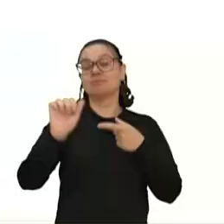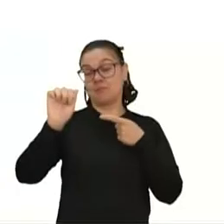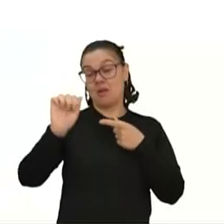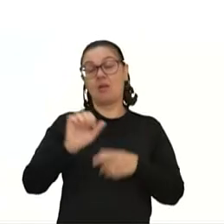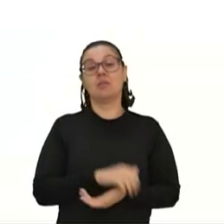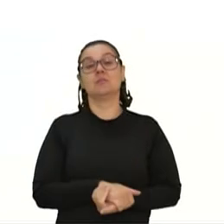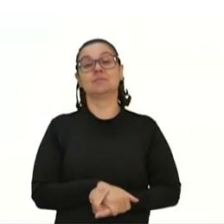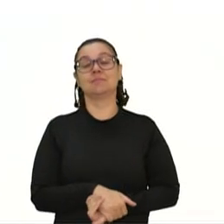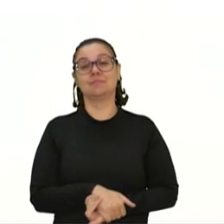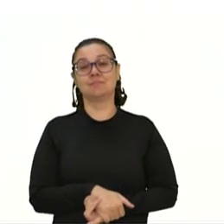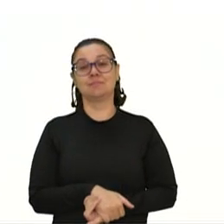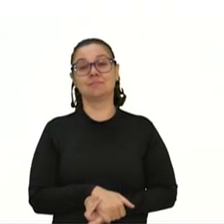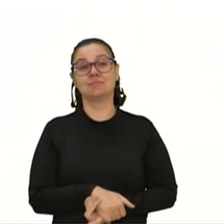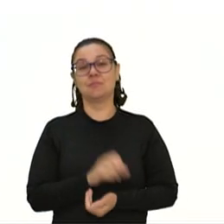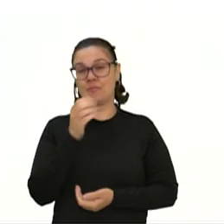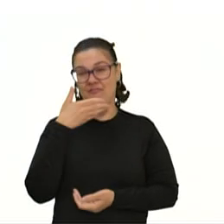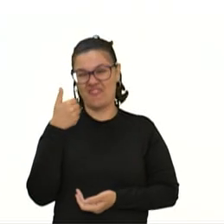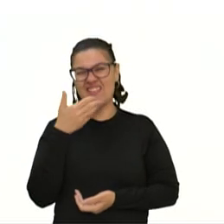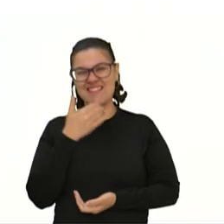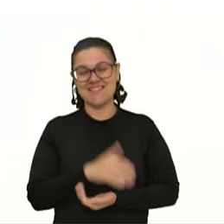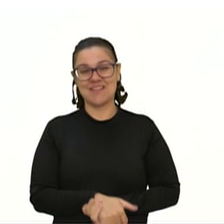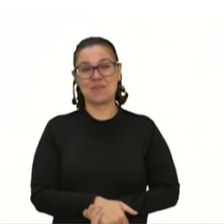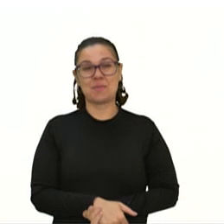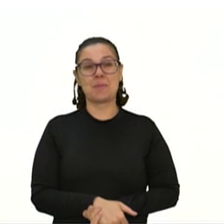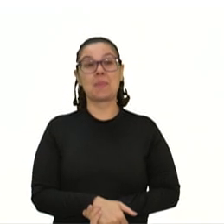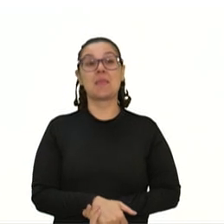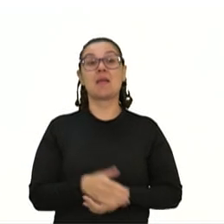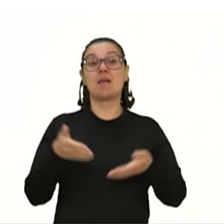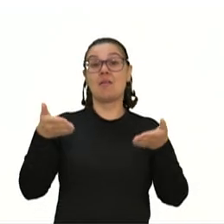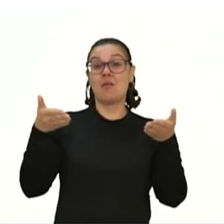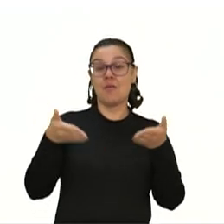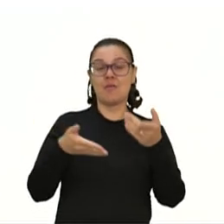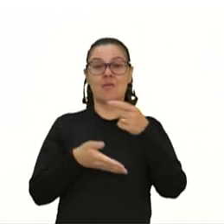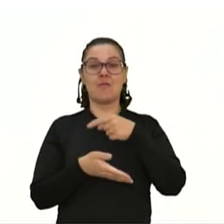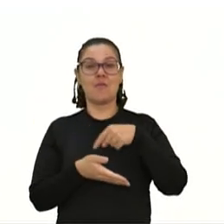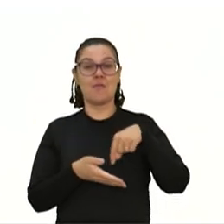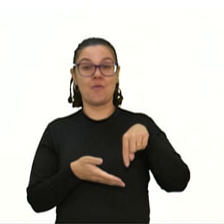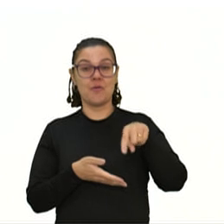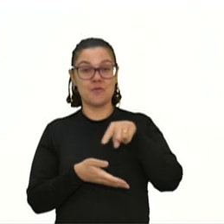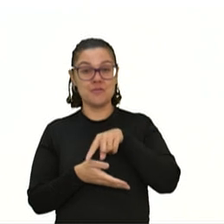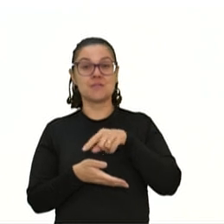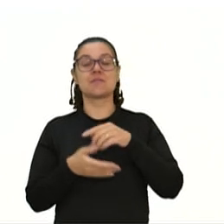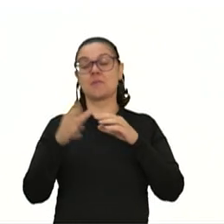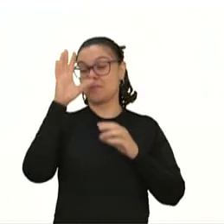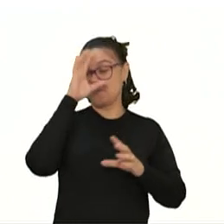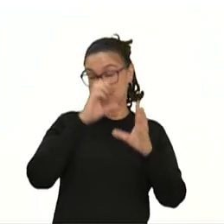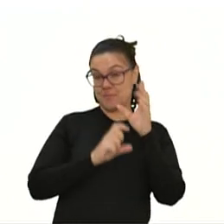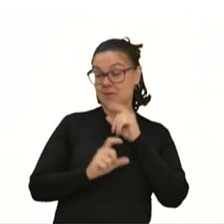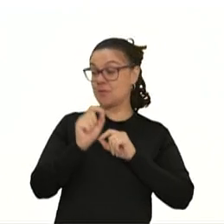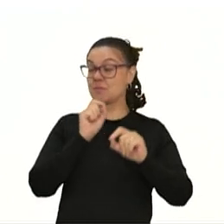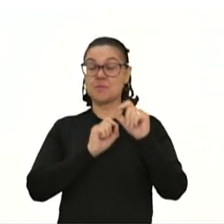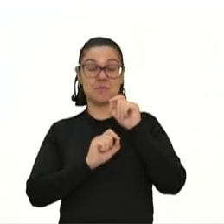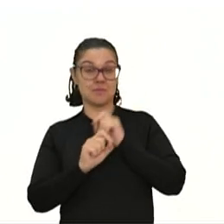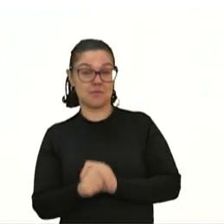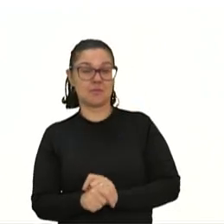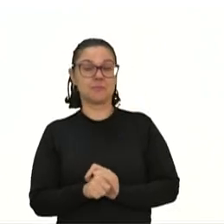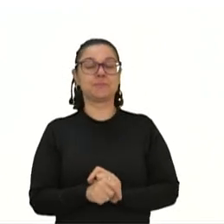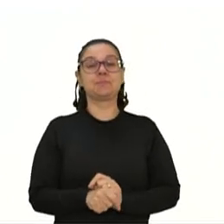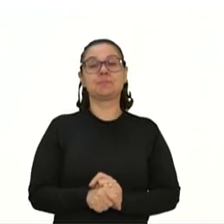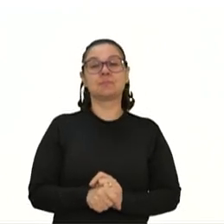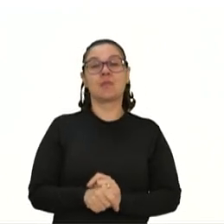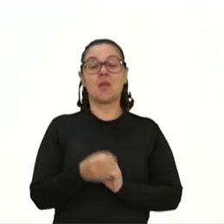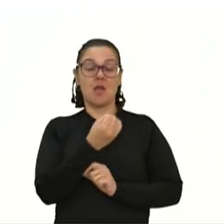ser o should. Fácil, né? Bom, então hoje nós estudamos um pouquinho